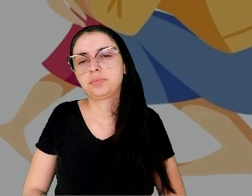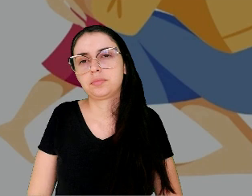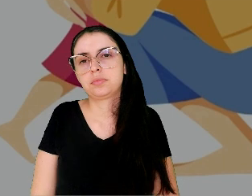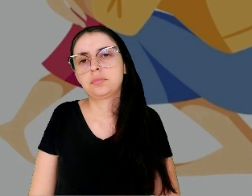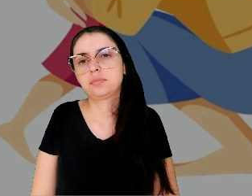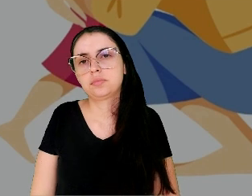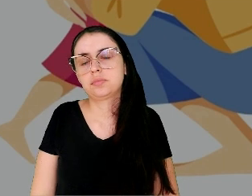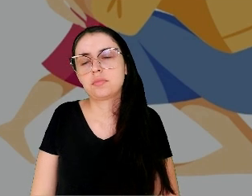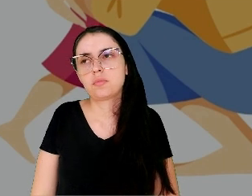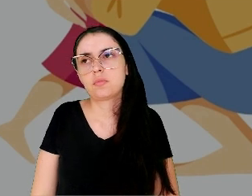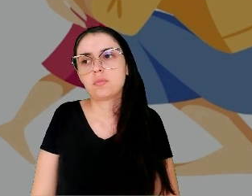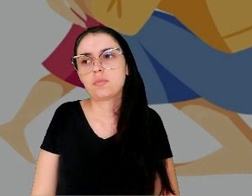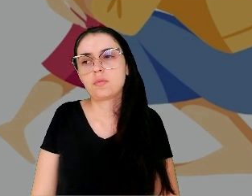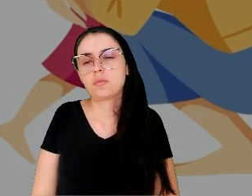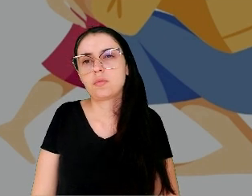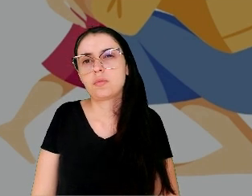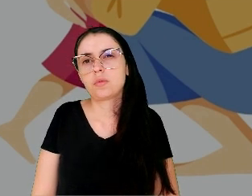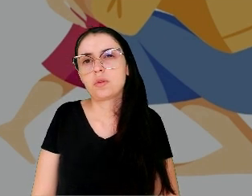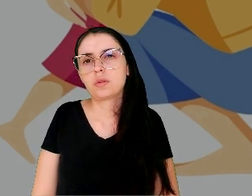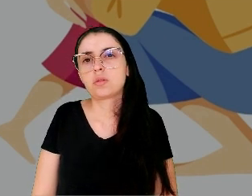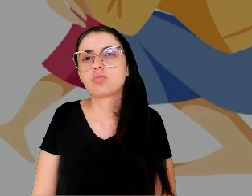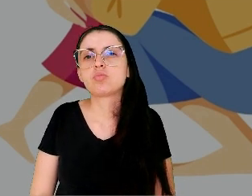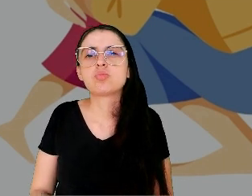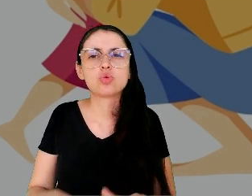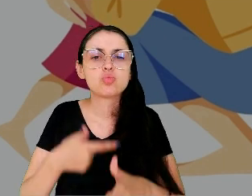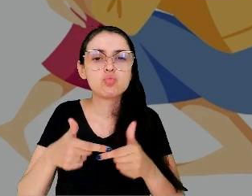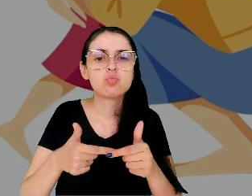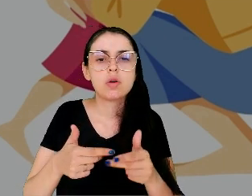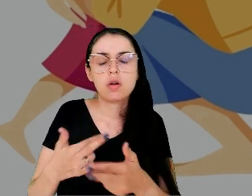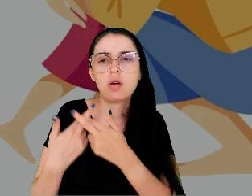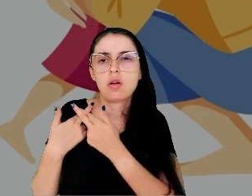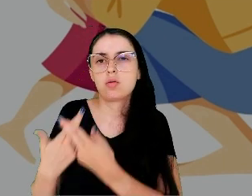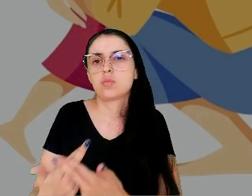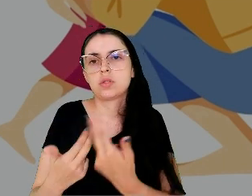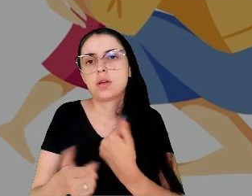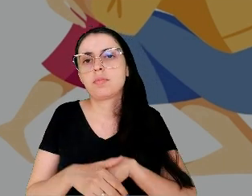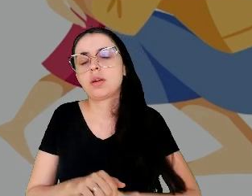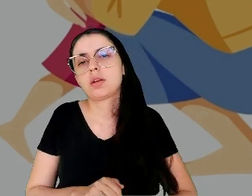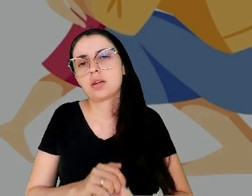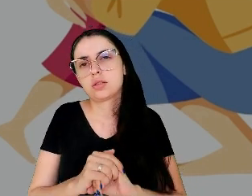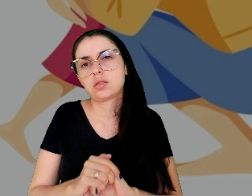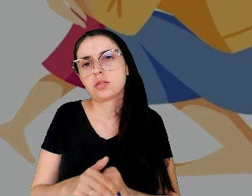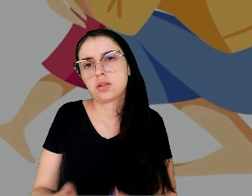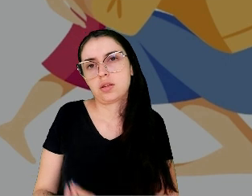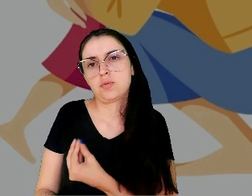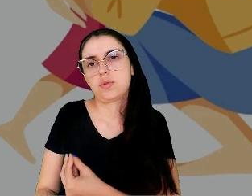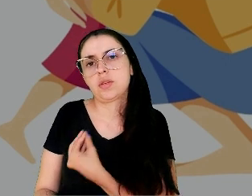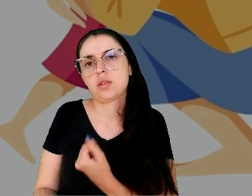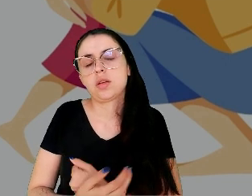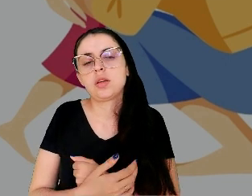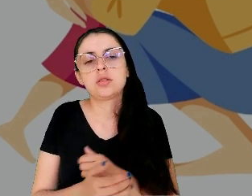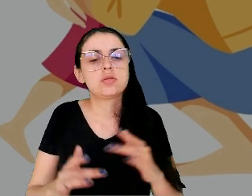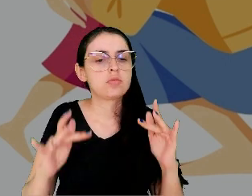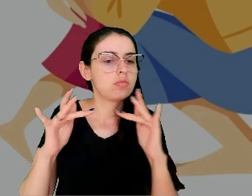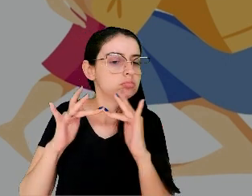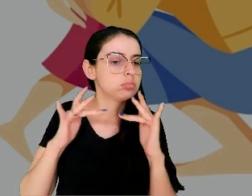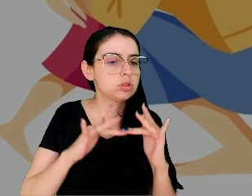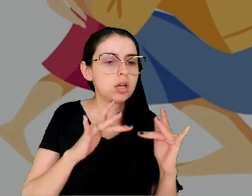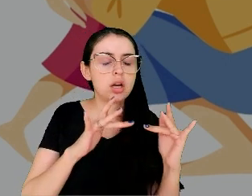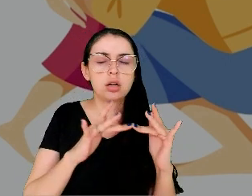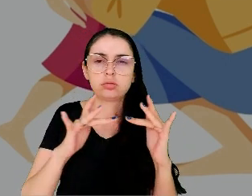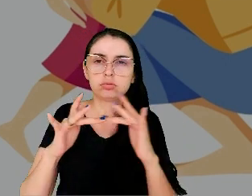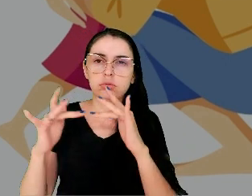em relação à sua participação para a interação